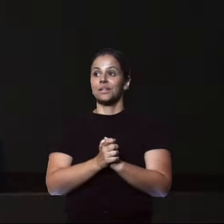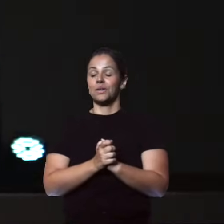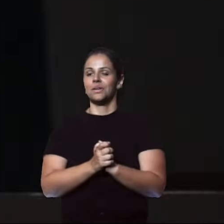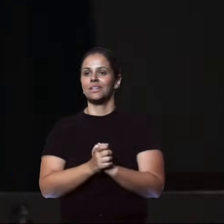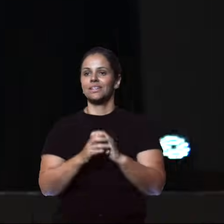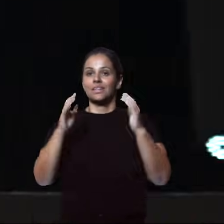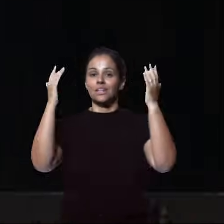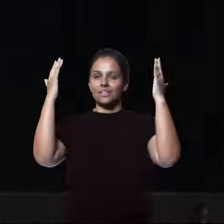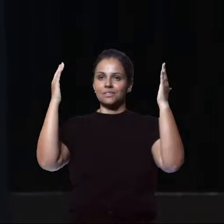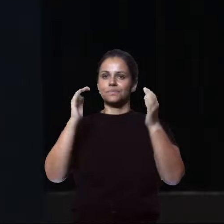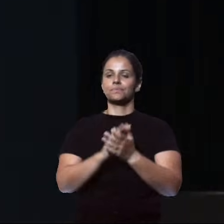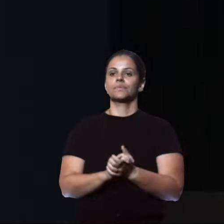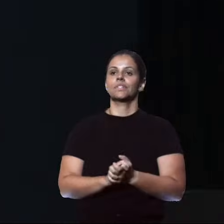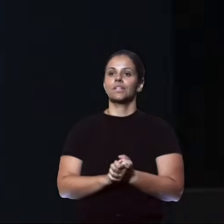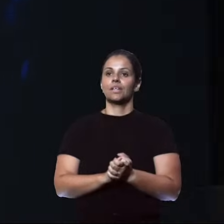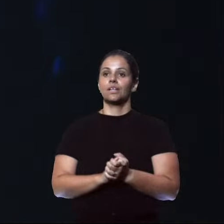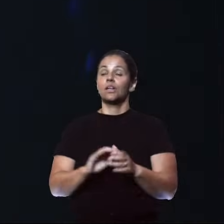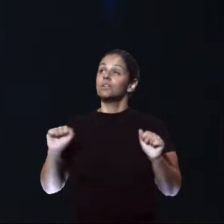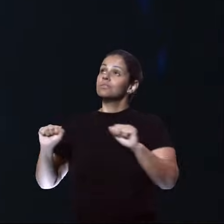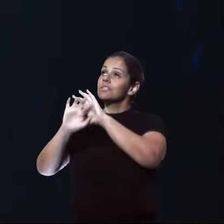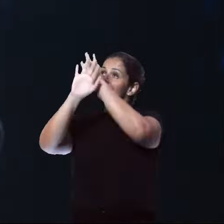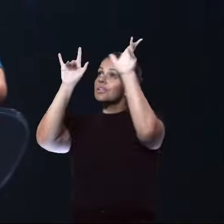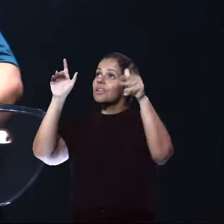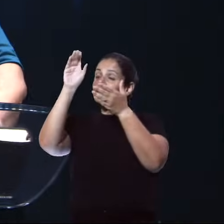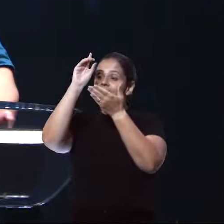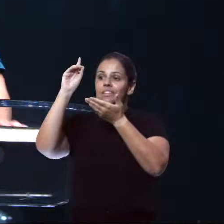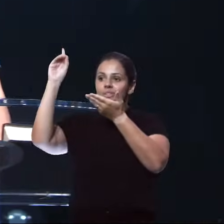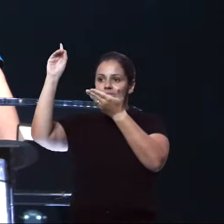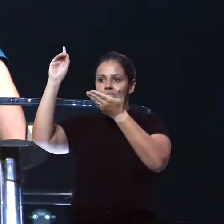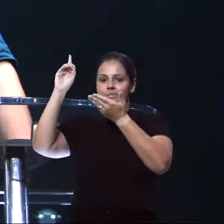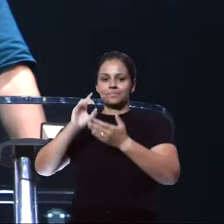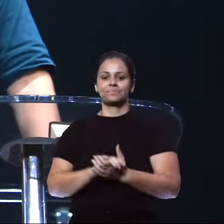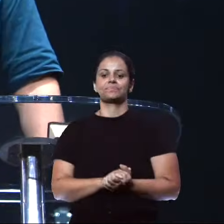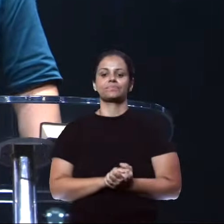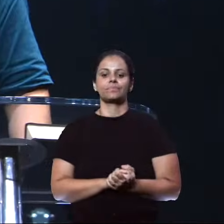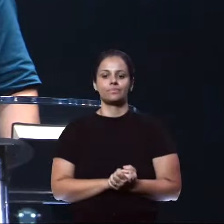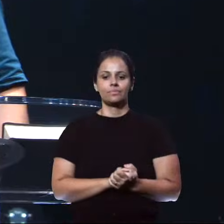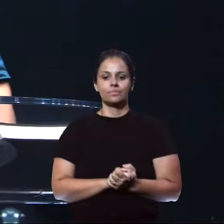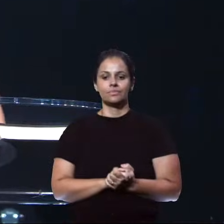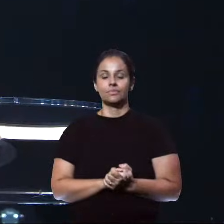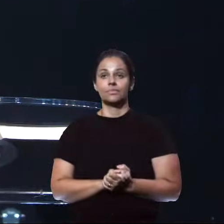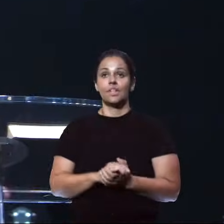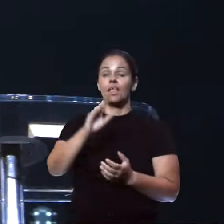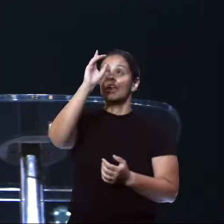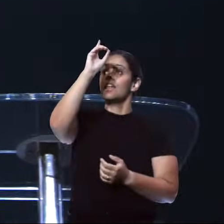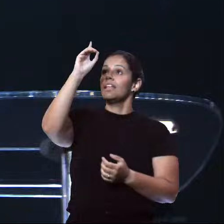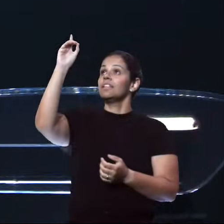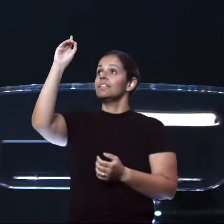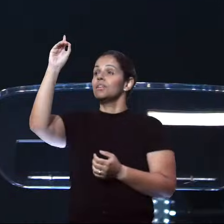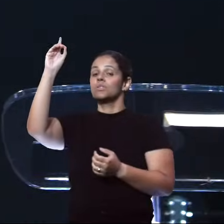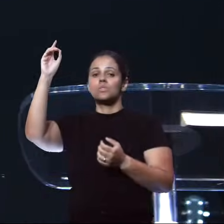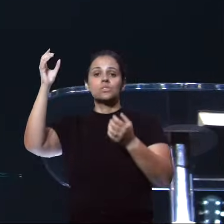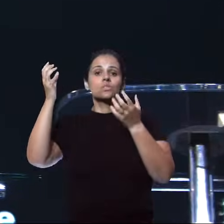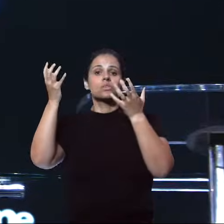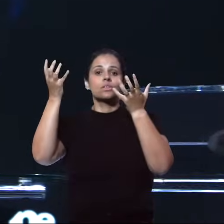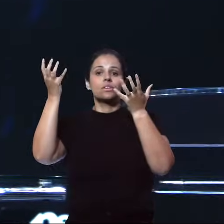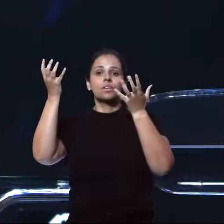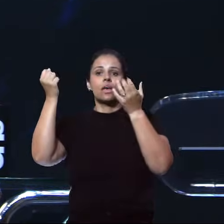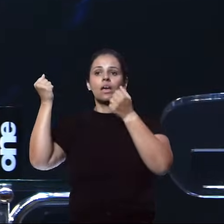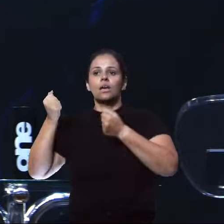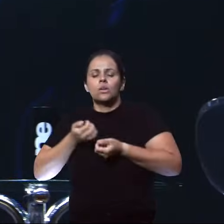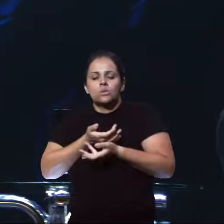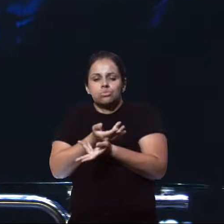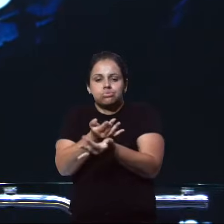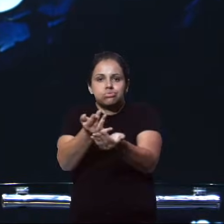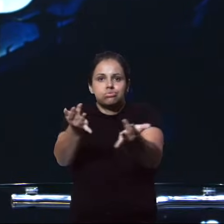Glória a Deus. Você pode voltar para o seu lugar também. Deus quer ministrar poder sobre as nossas vidas para